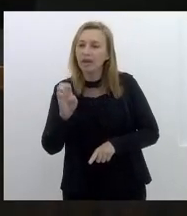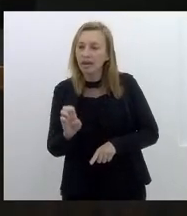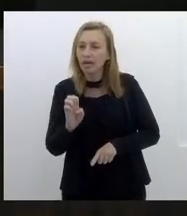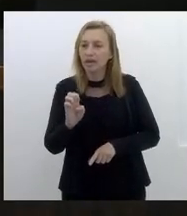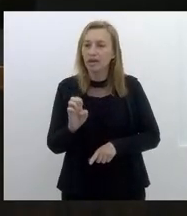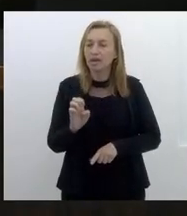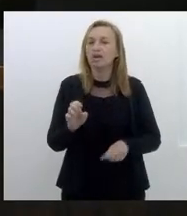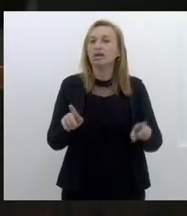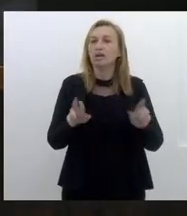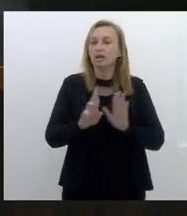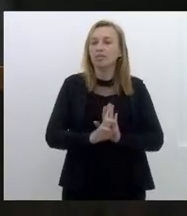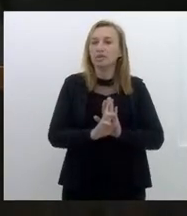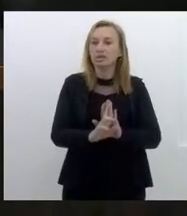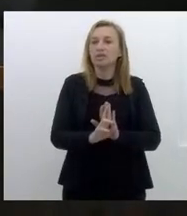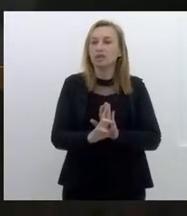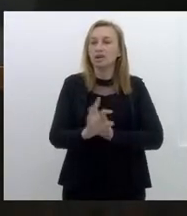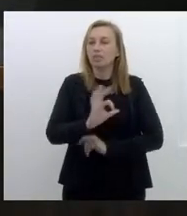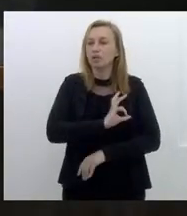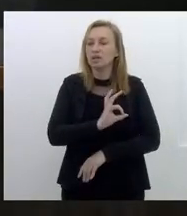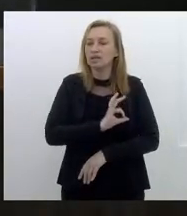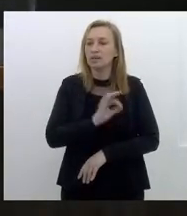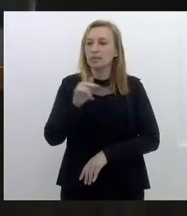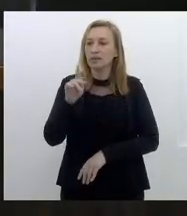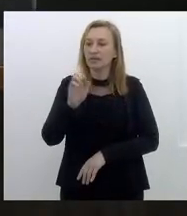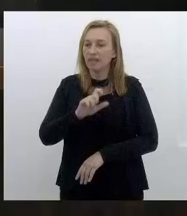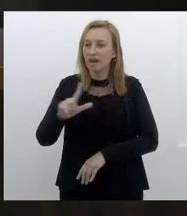representando também a polícia penal